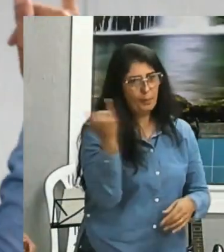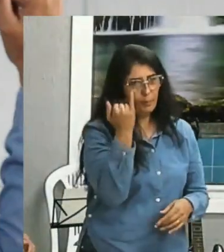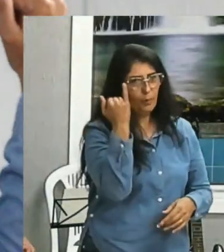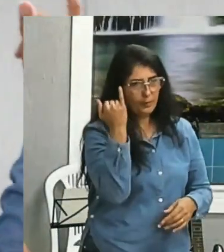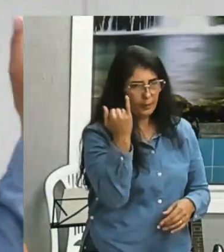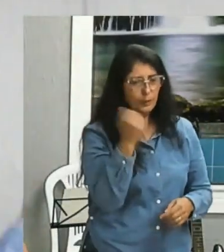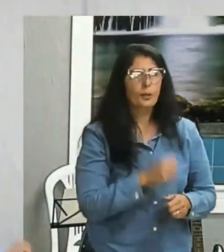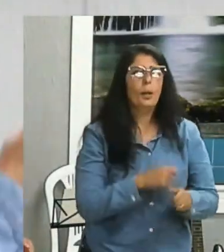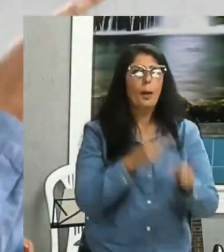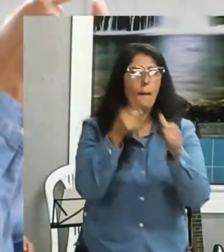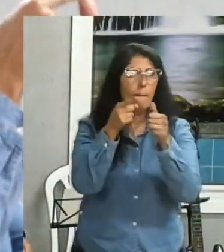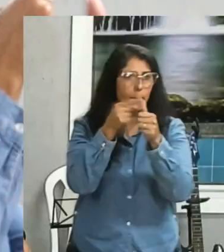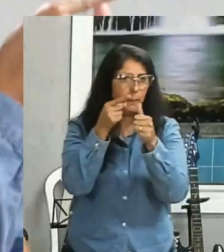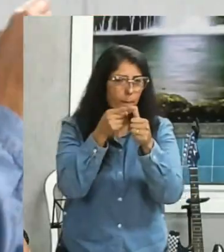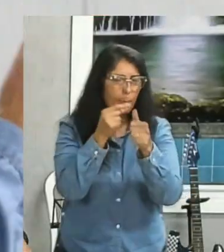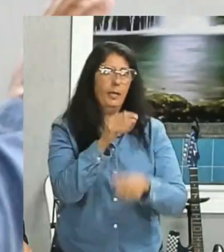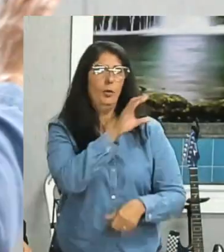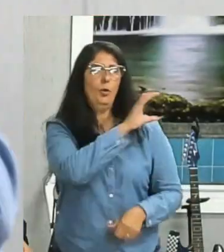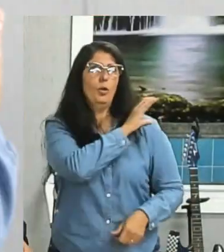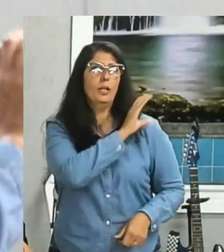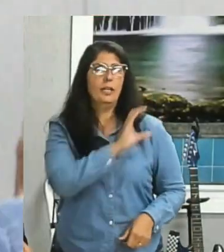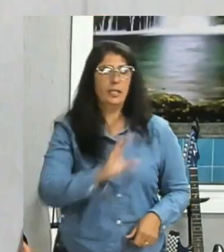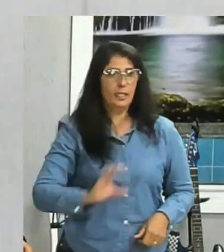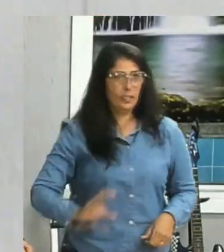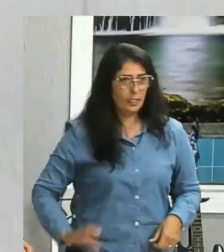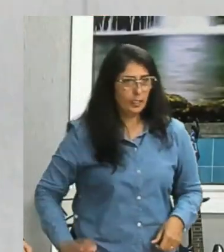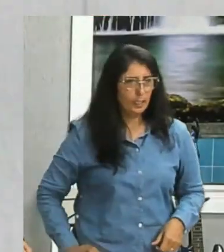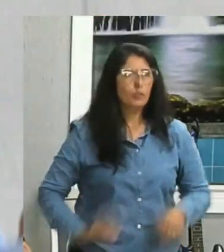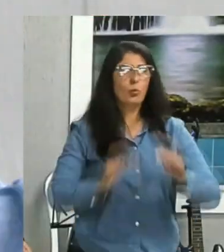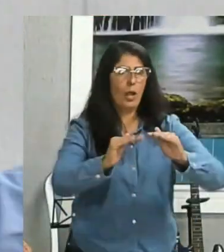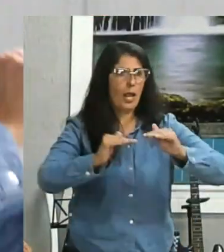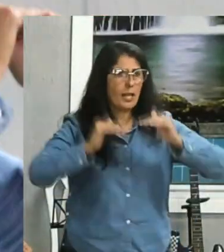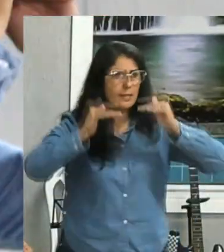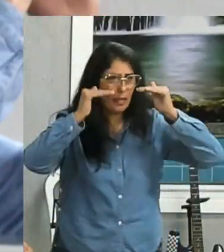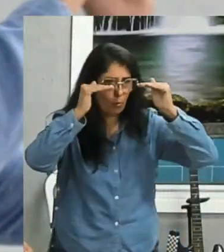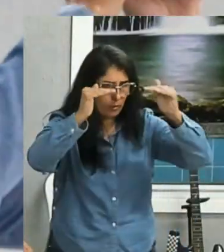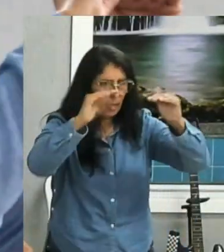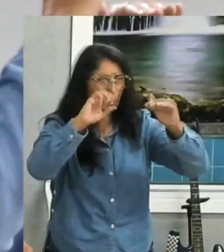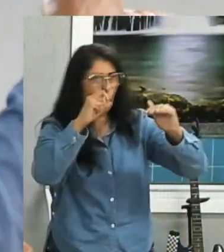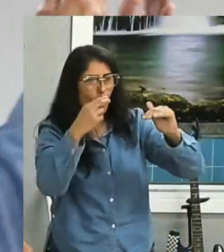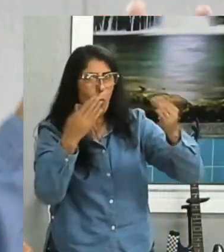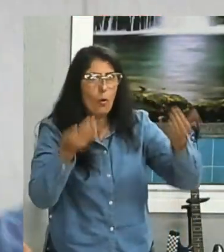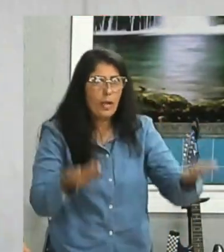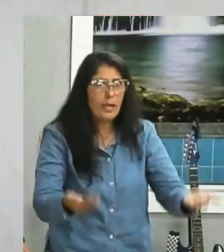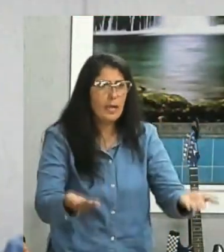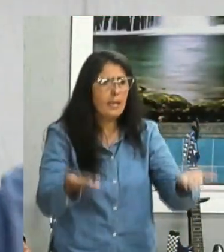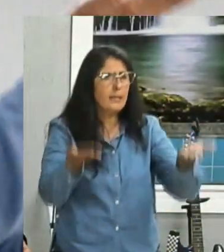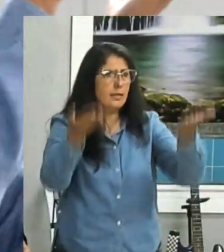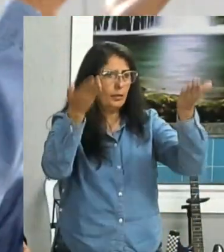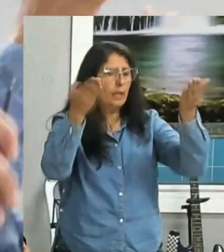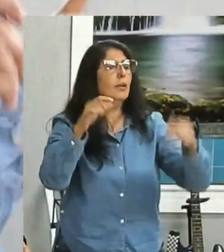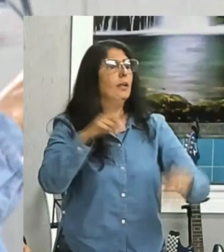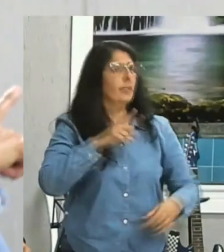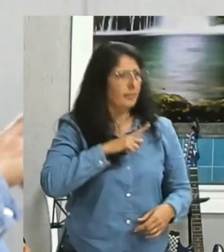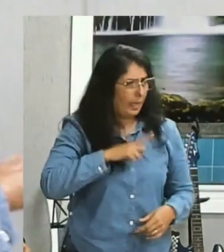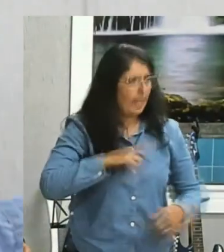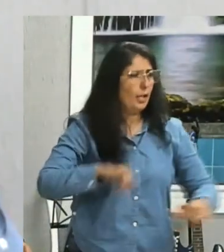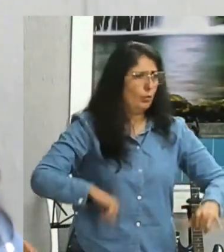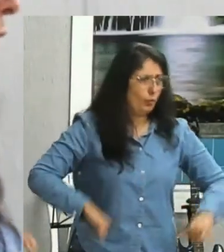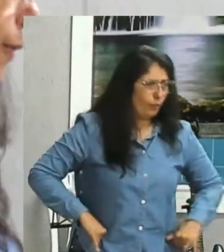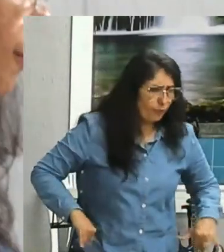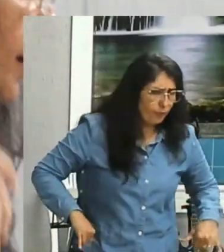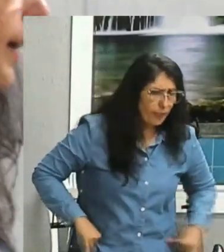lugar, Cristo é exaltado apesar das perseguições